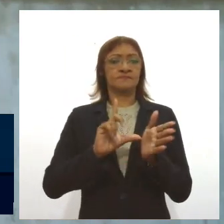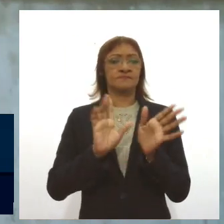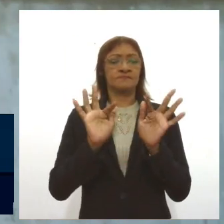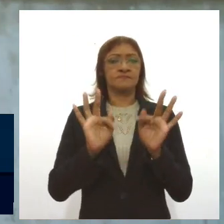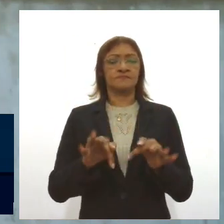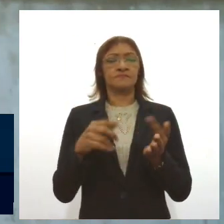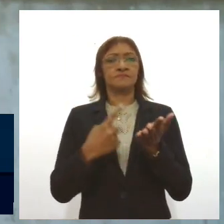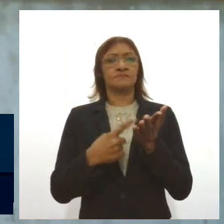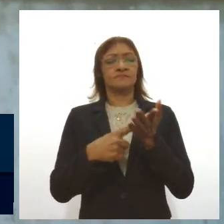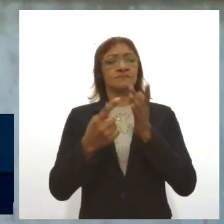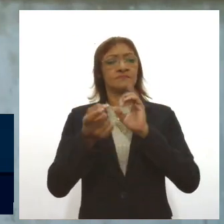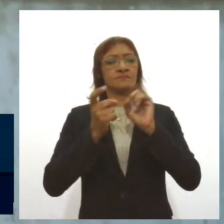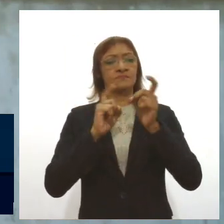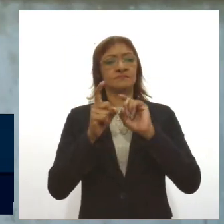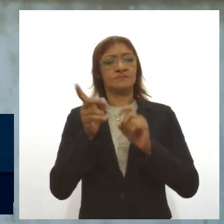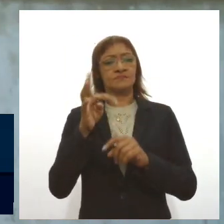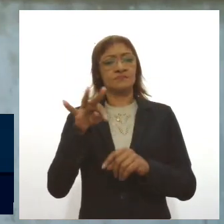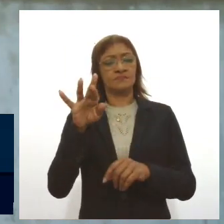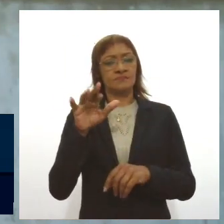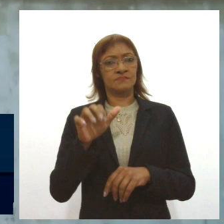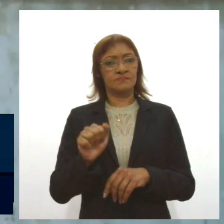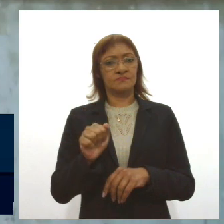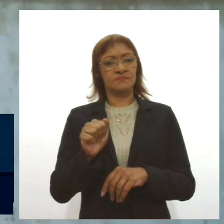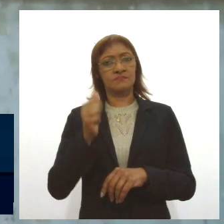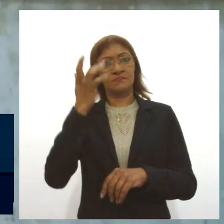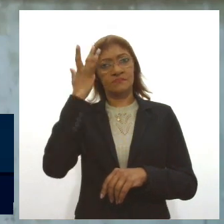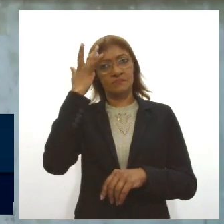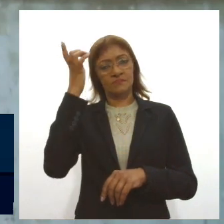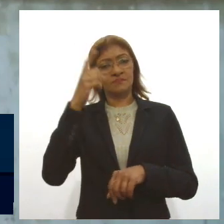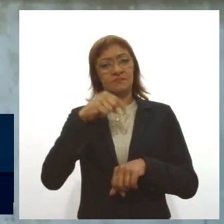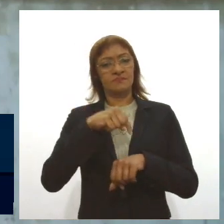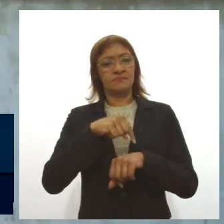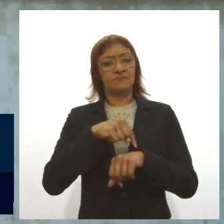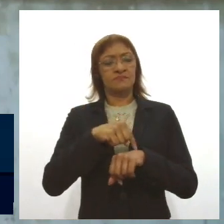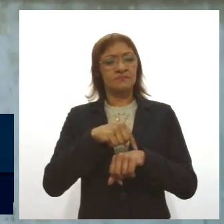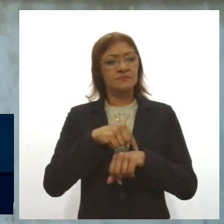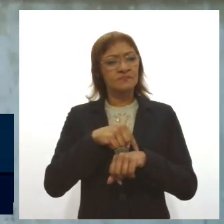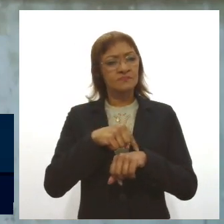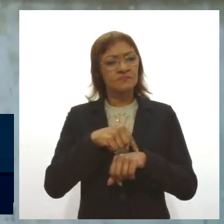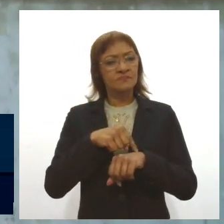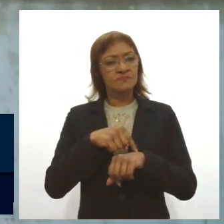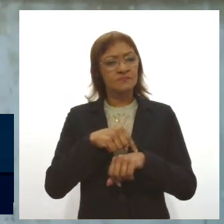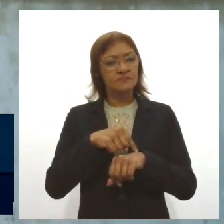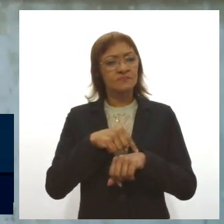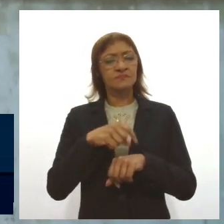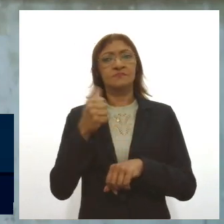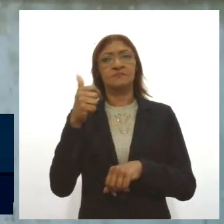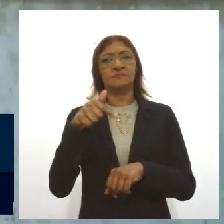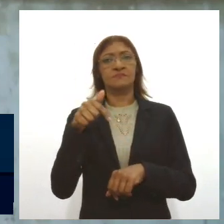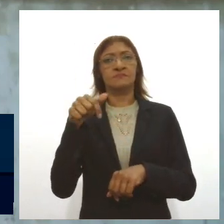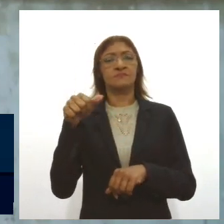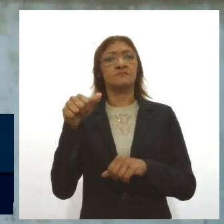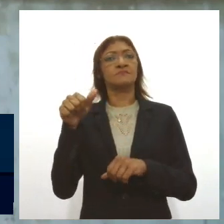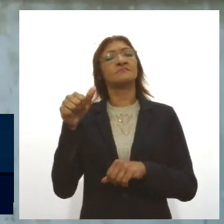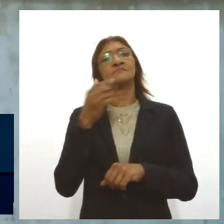encerrar, convoco uma sessão extraordinária para amanhã, quinta-feira, 17 de dezembro.